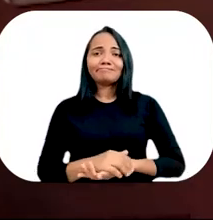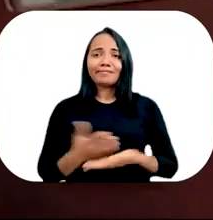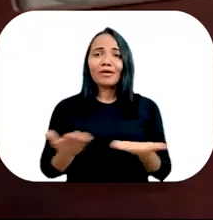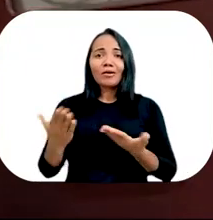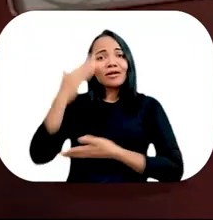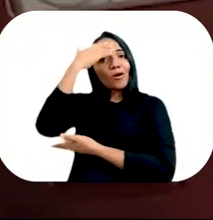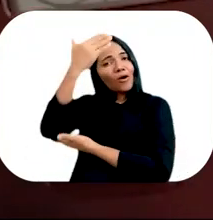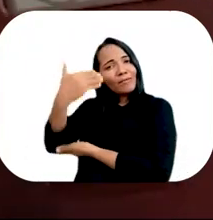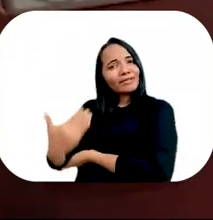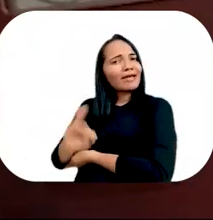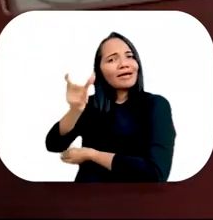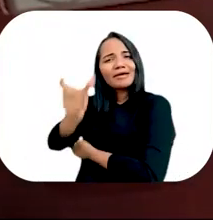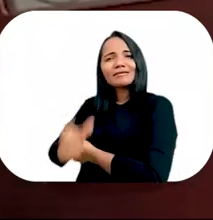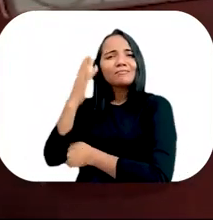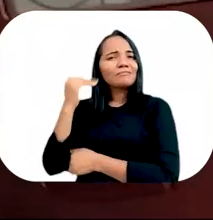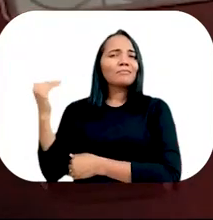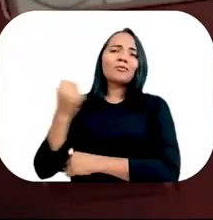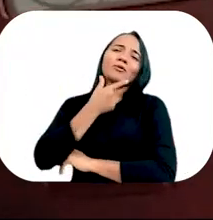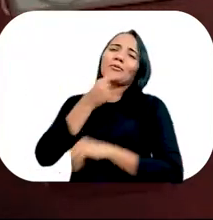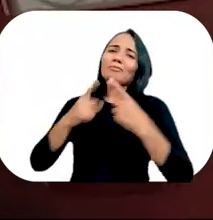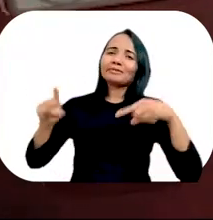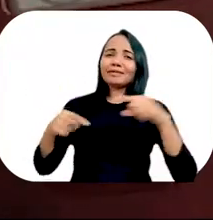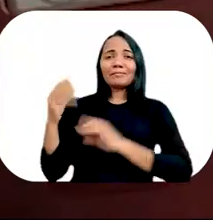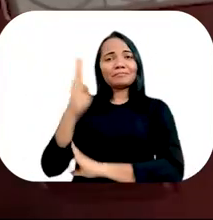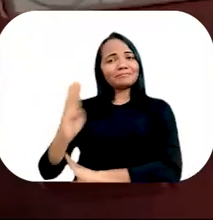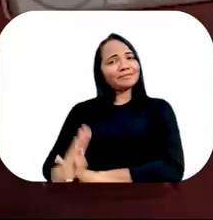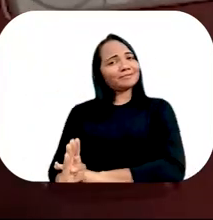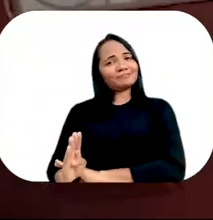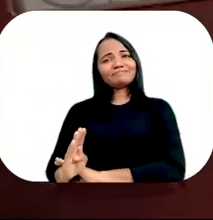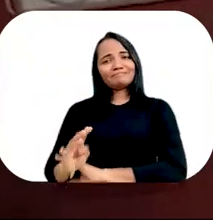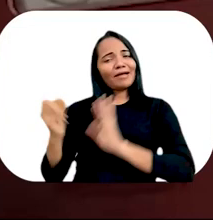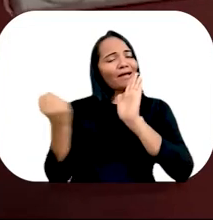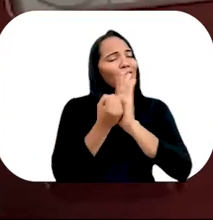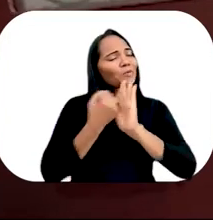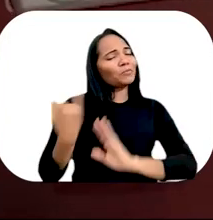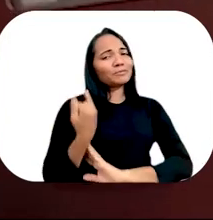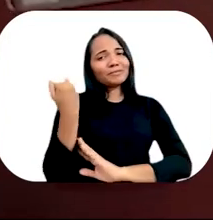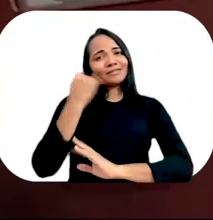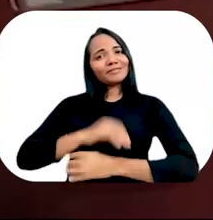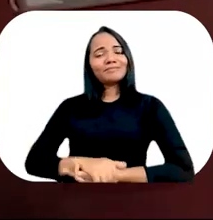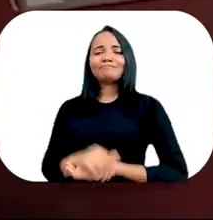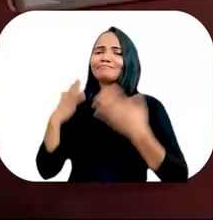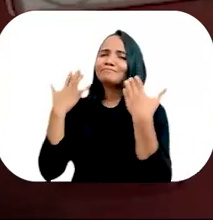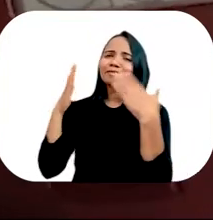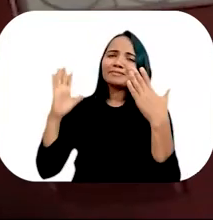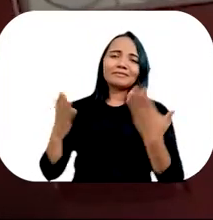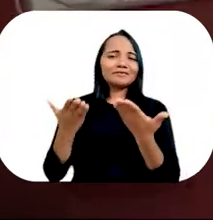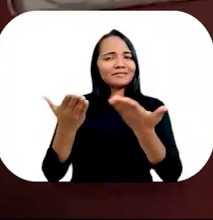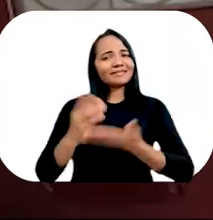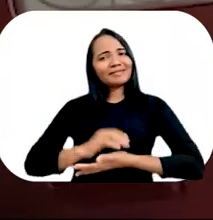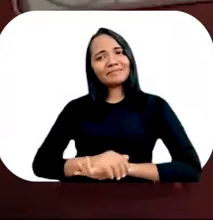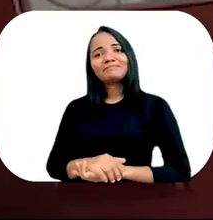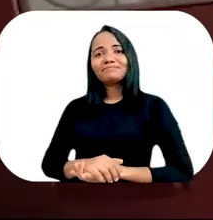um dos ícones da música popular brasileira, tá certo? Então assim, muito parabéns para você, Custódio, que